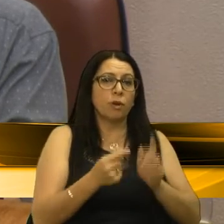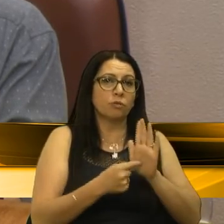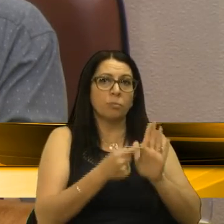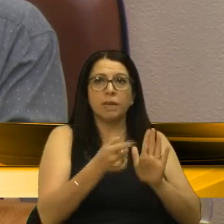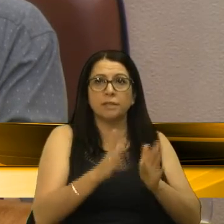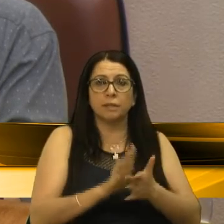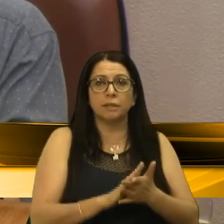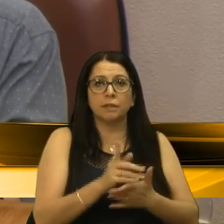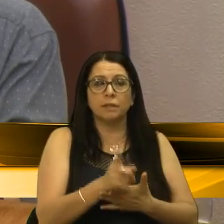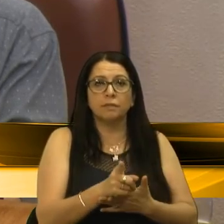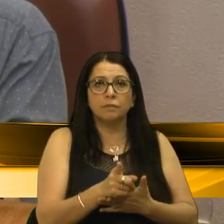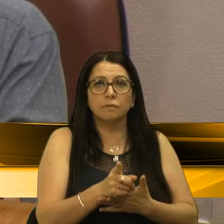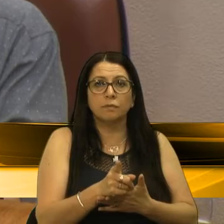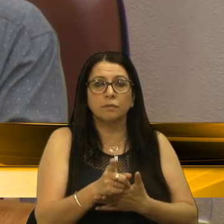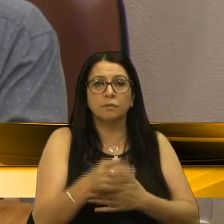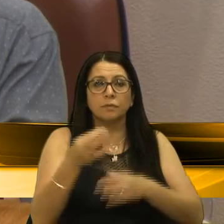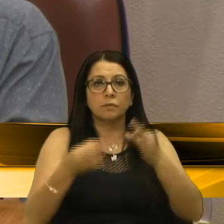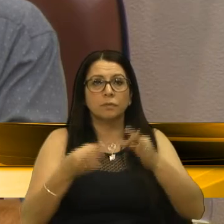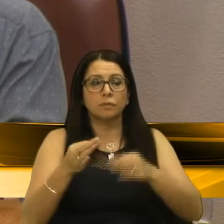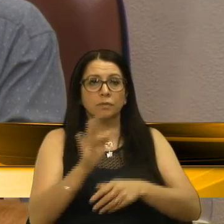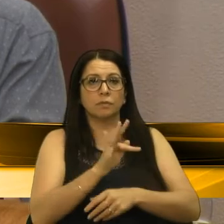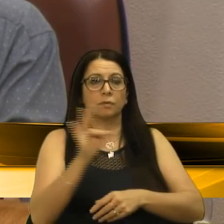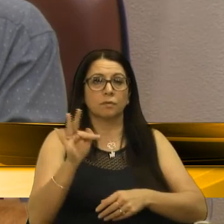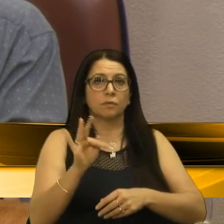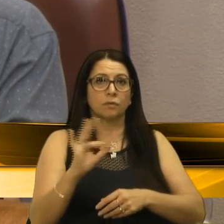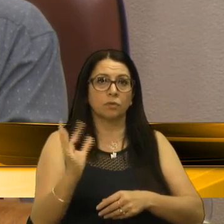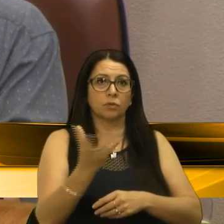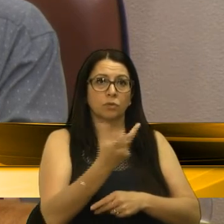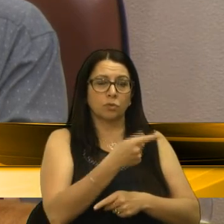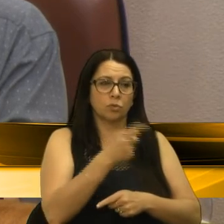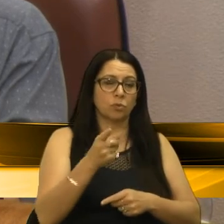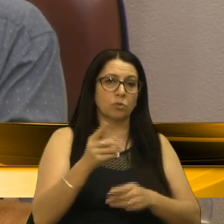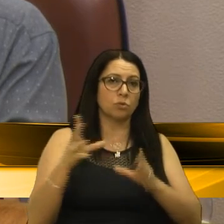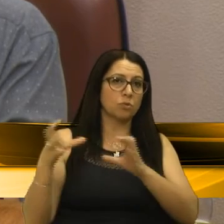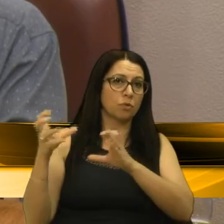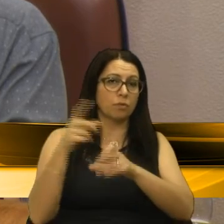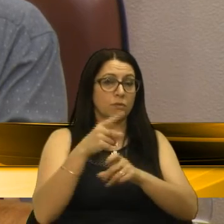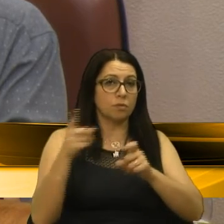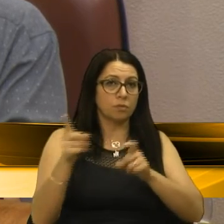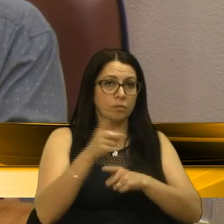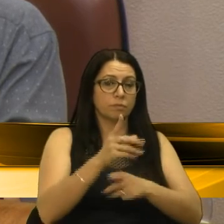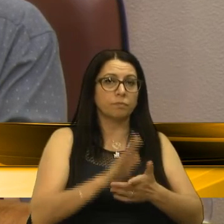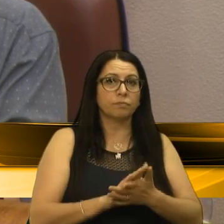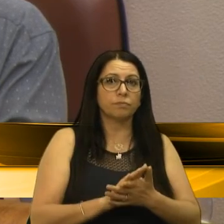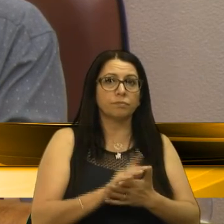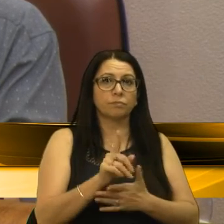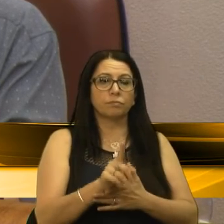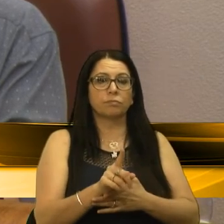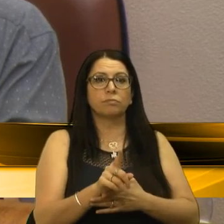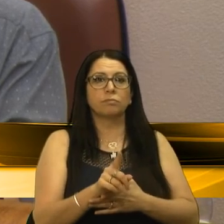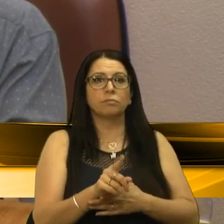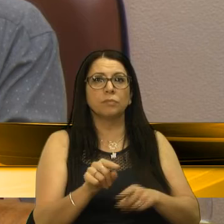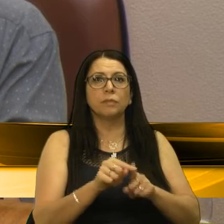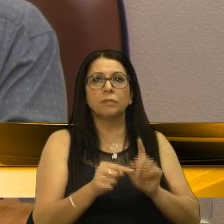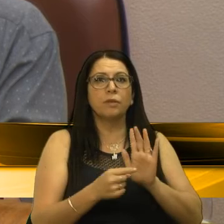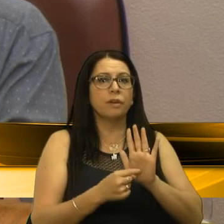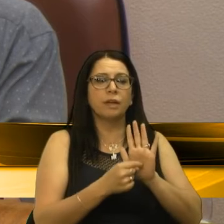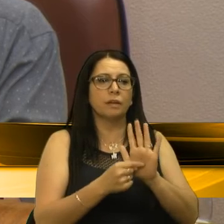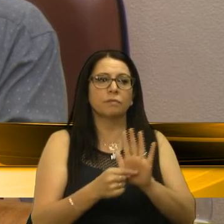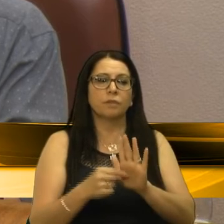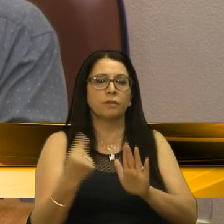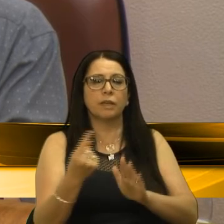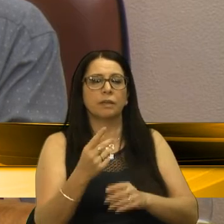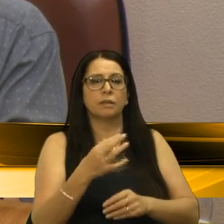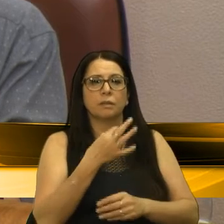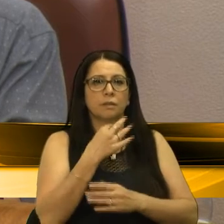Justiça Estadual com a transferência à Justiça Federal de todos os conflitos que, diretamente ou indiretamente, decorram de ofensas de direitos e